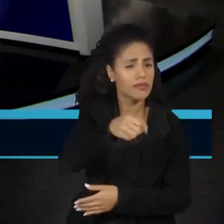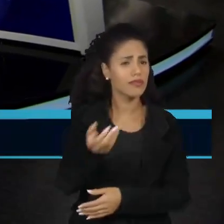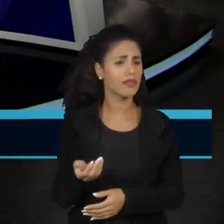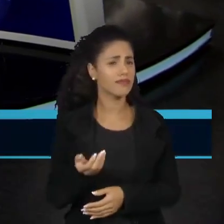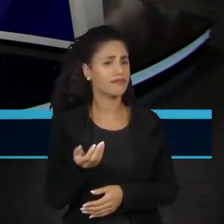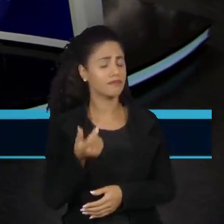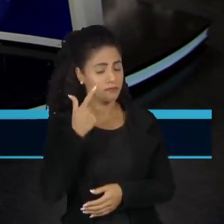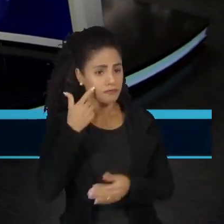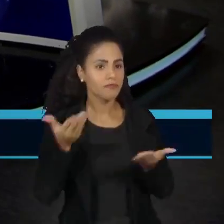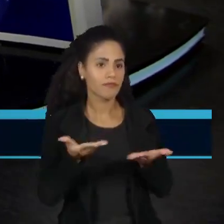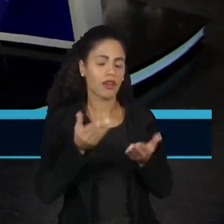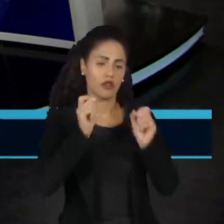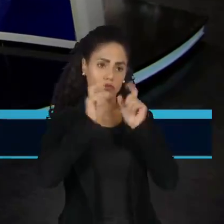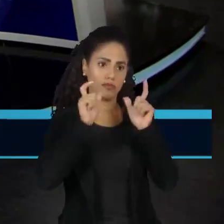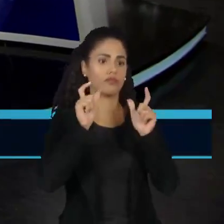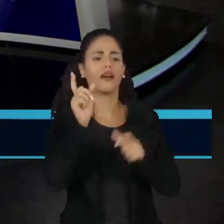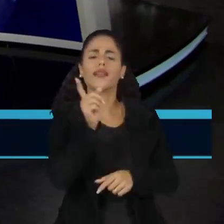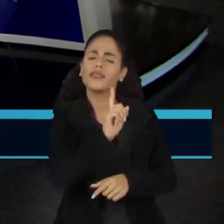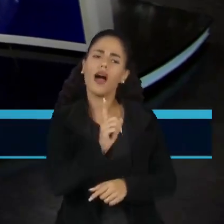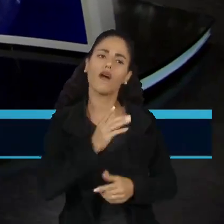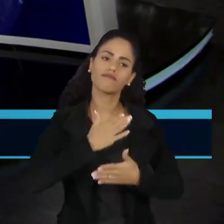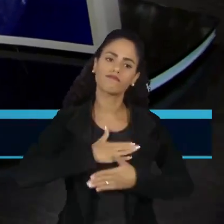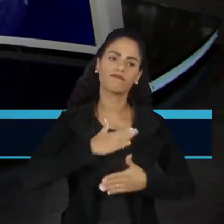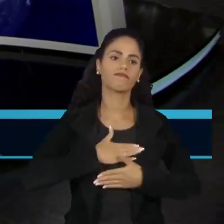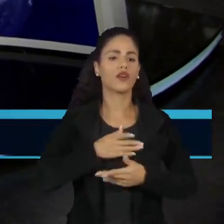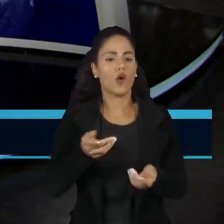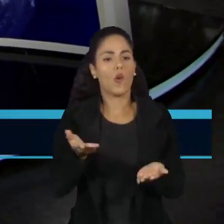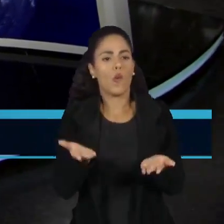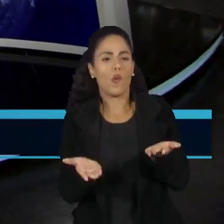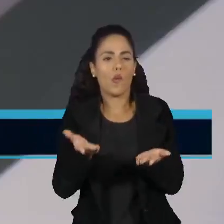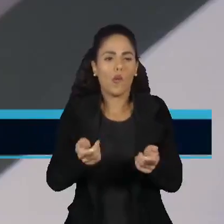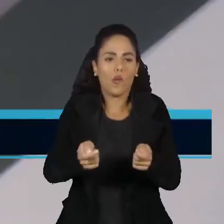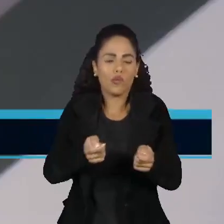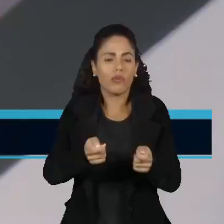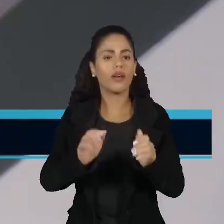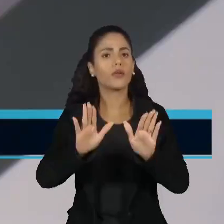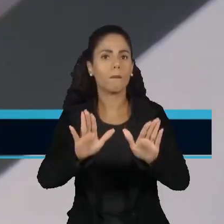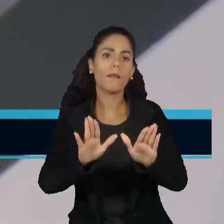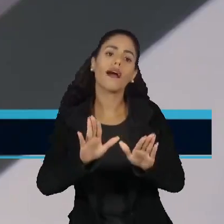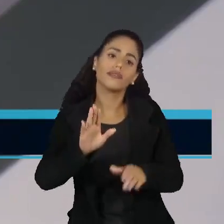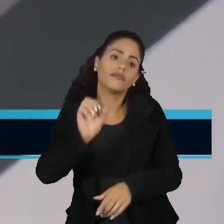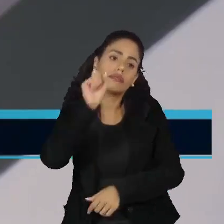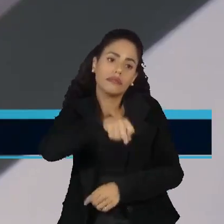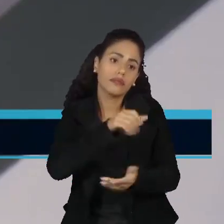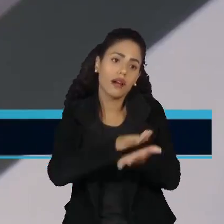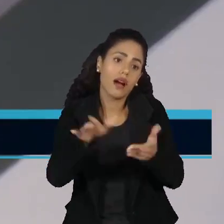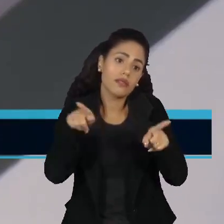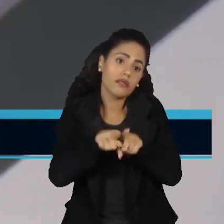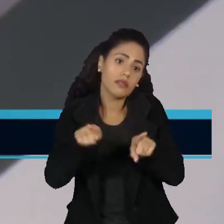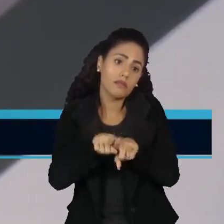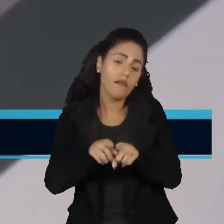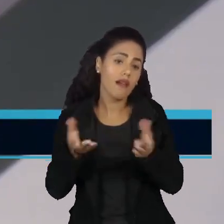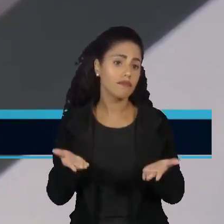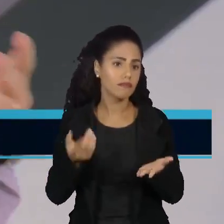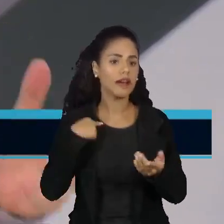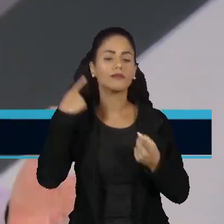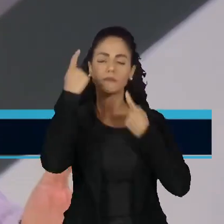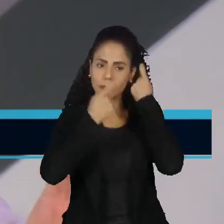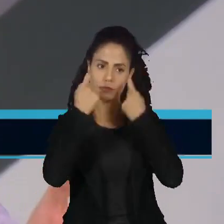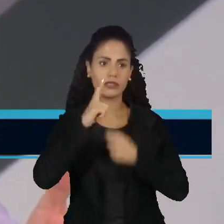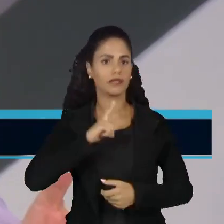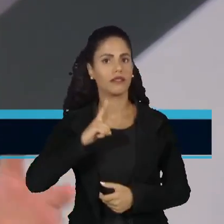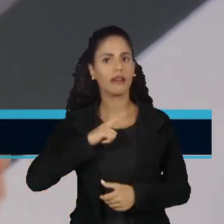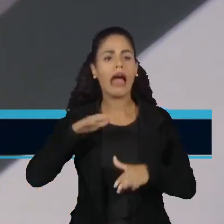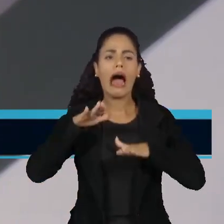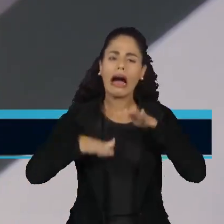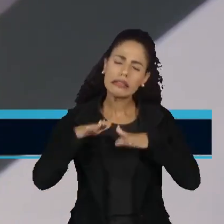uma maneira alarmante? Não é de uma maneira alarmante, mas é de uma maneira consistente. E isso cria preocupação. O mercado